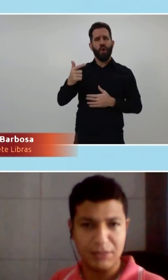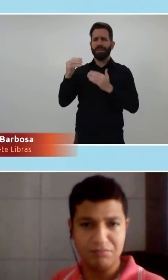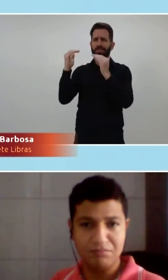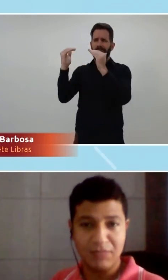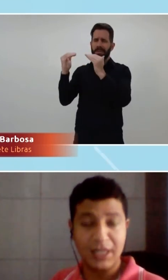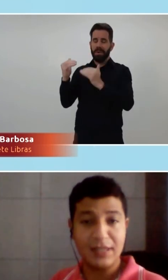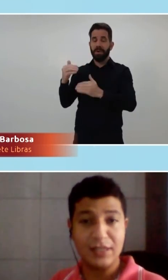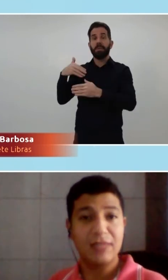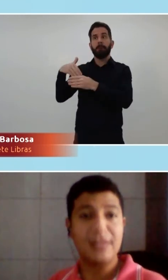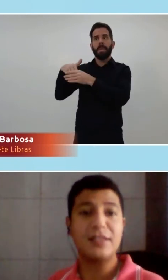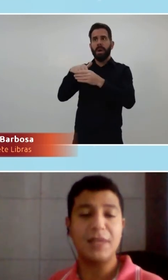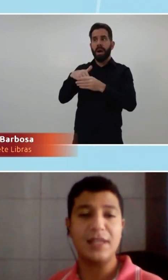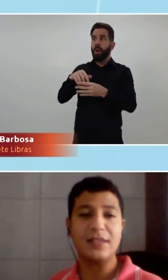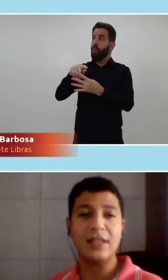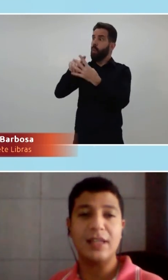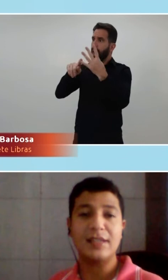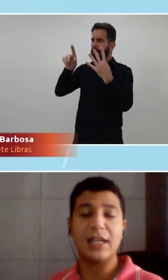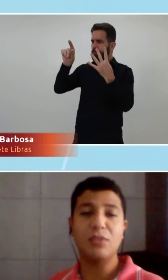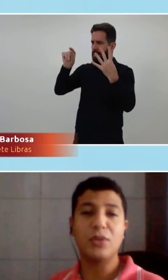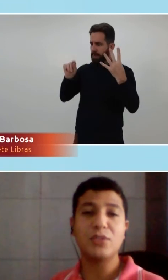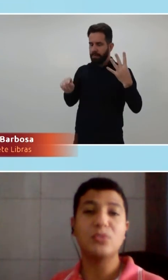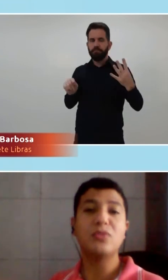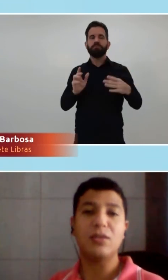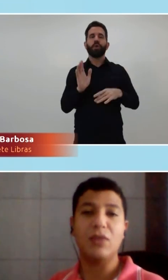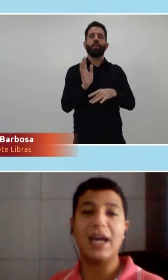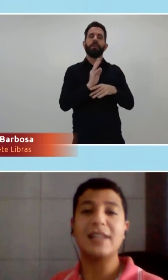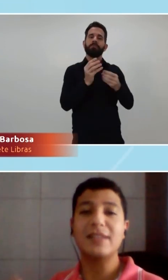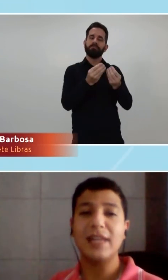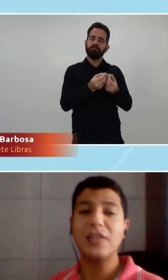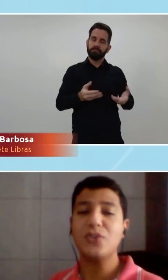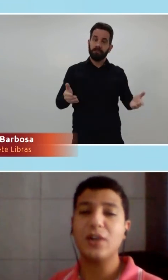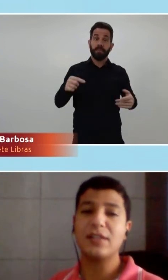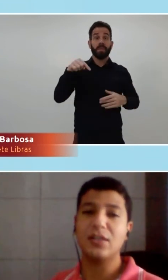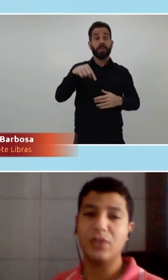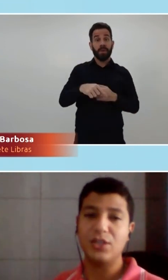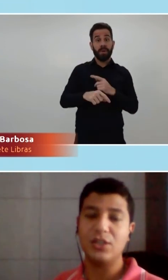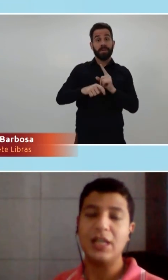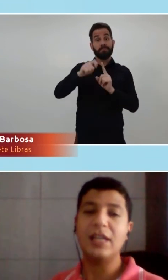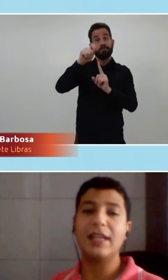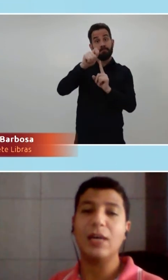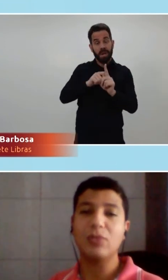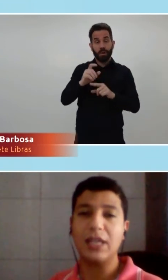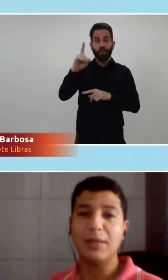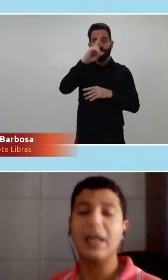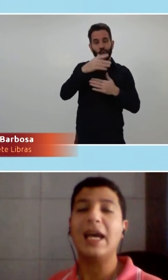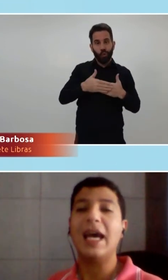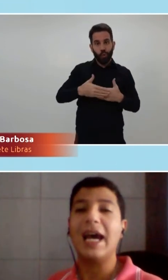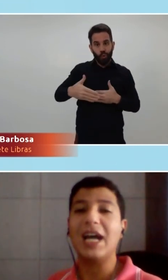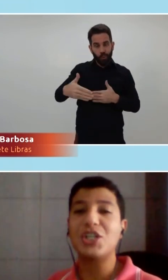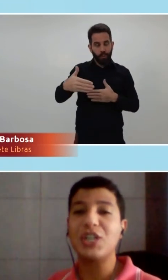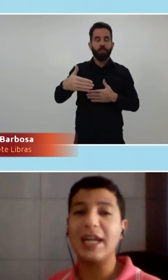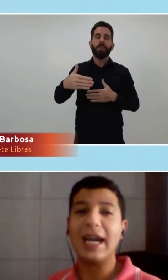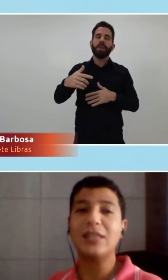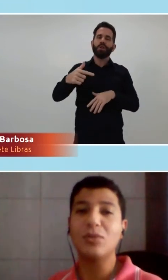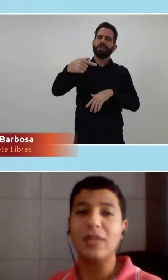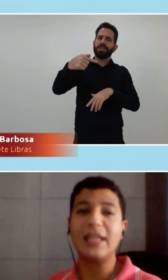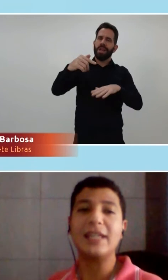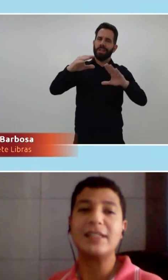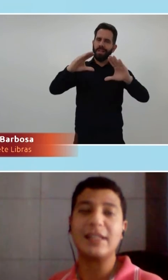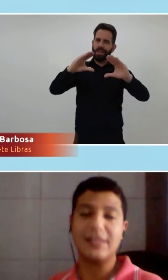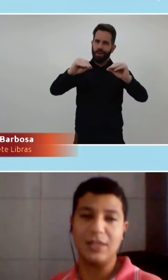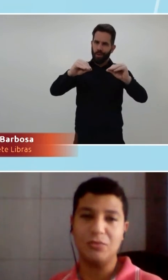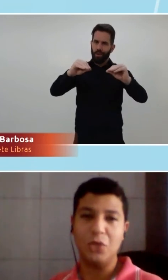tema. A edição desse mês será no próximo domingo, às 7 horas da noite, e terá o tema A Chegada do